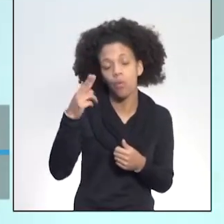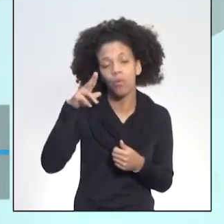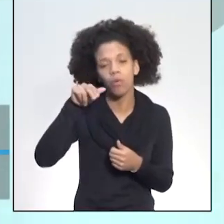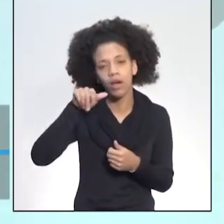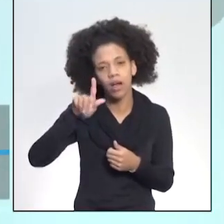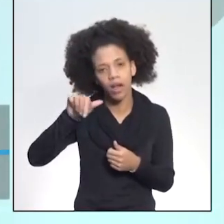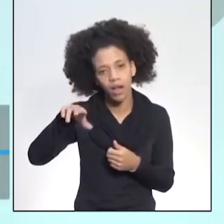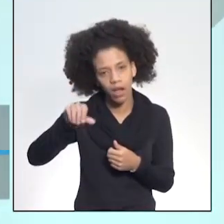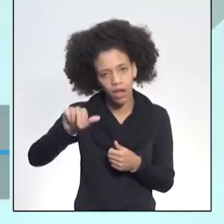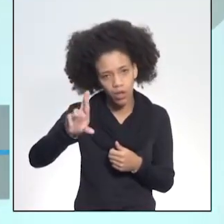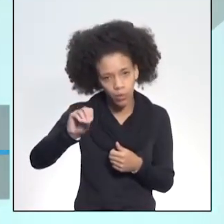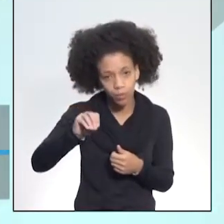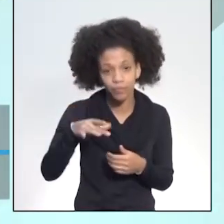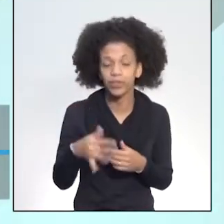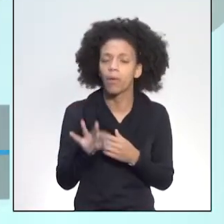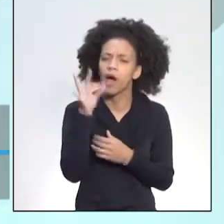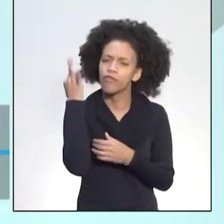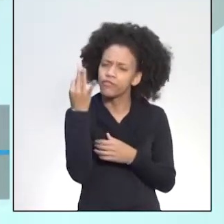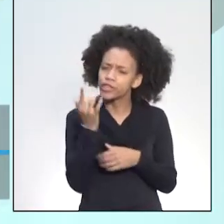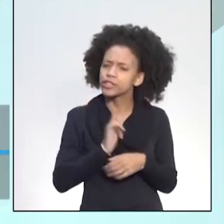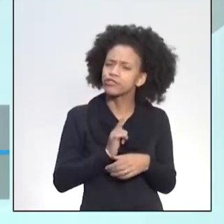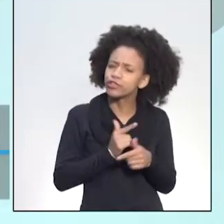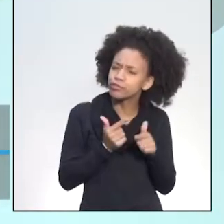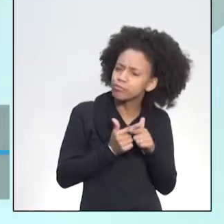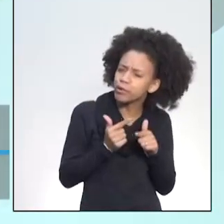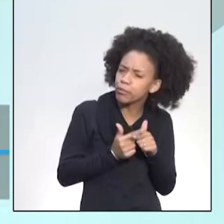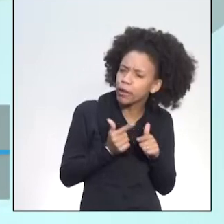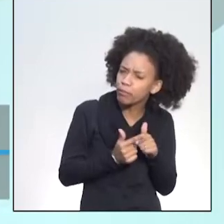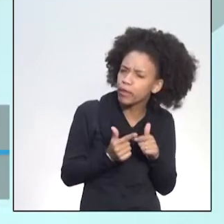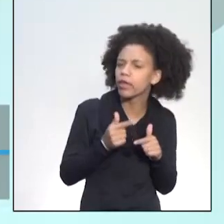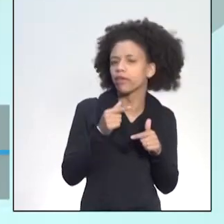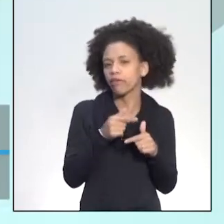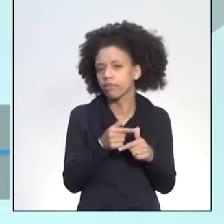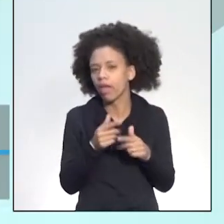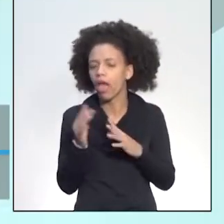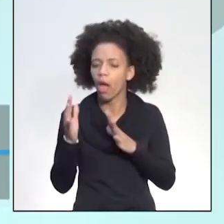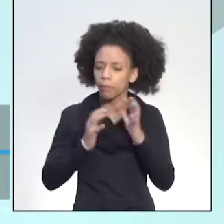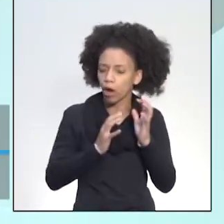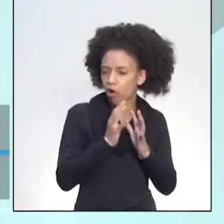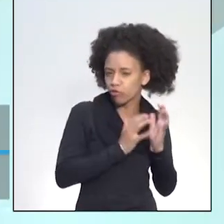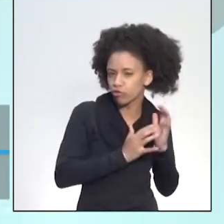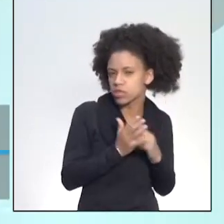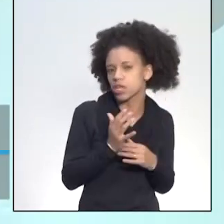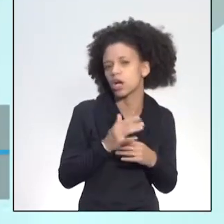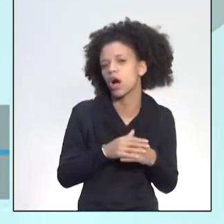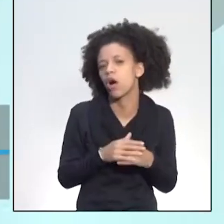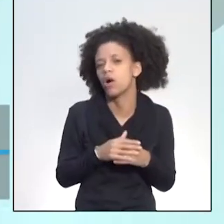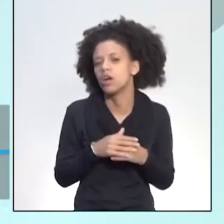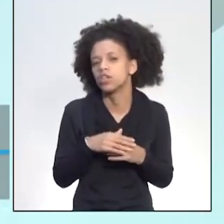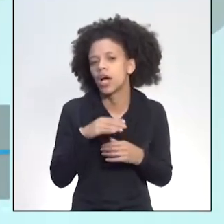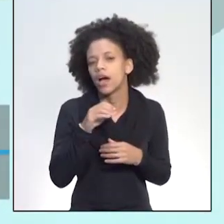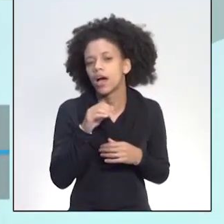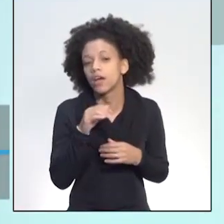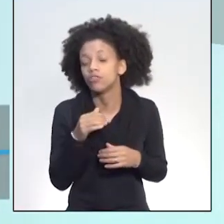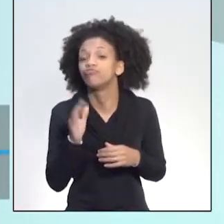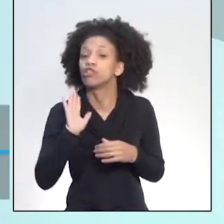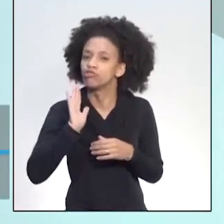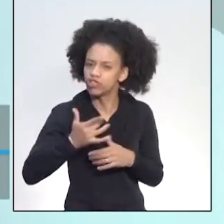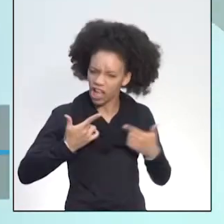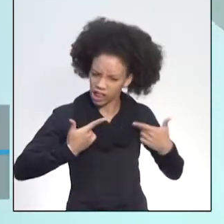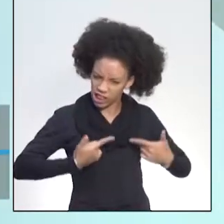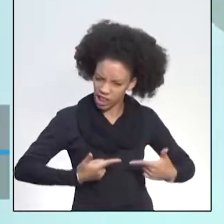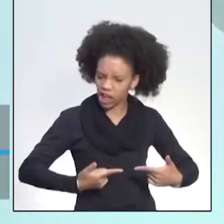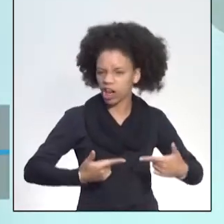a França, que já tinha um probleminha com a Alemanha por causa desses territórios da Alsácia-Lorena, já declarou